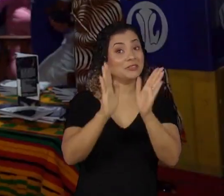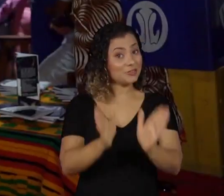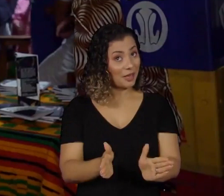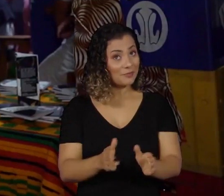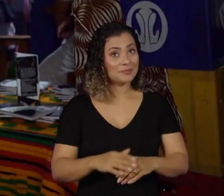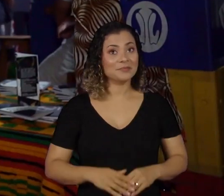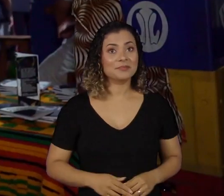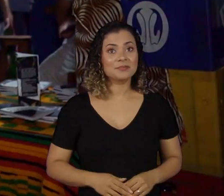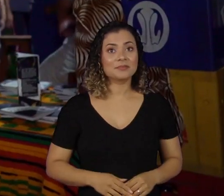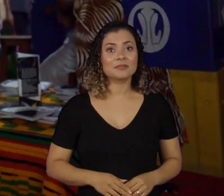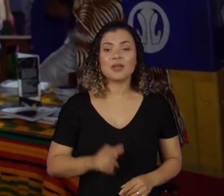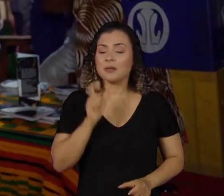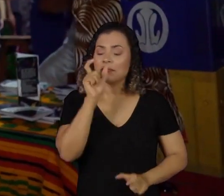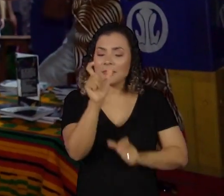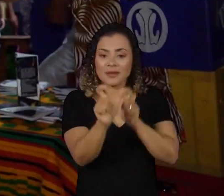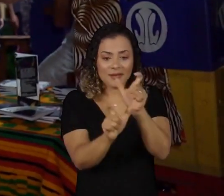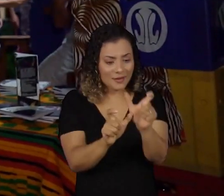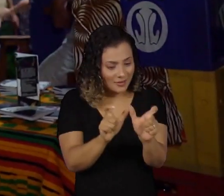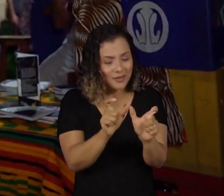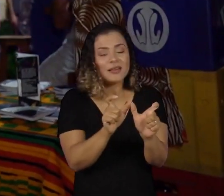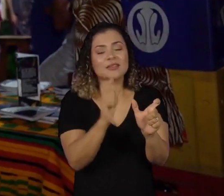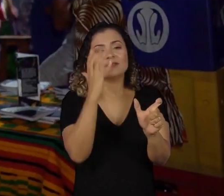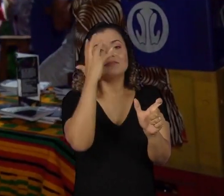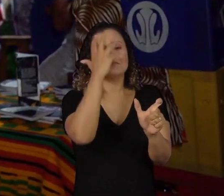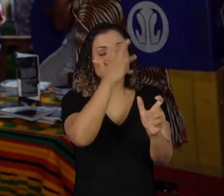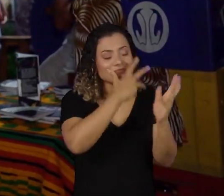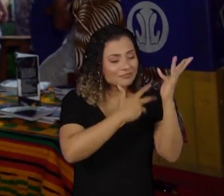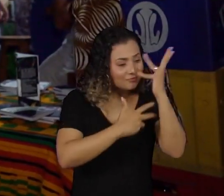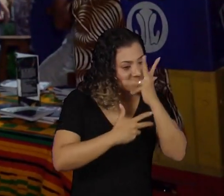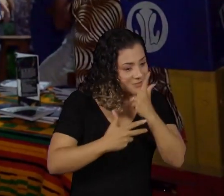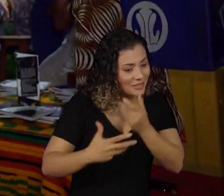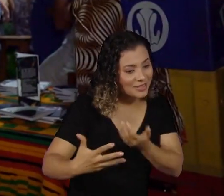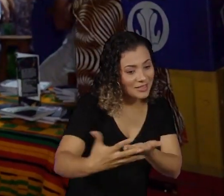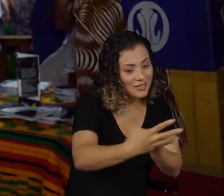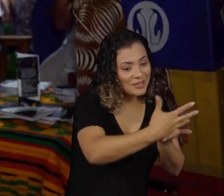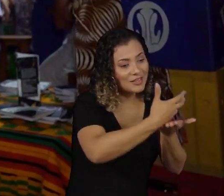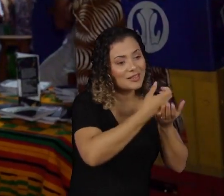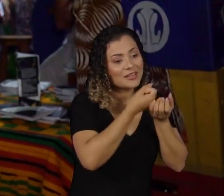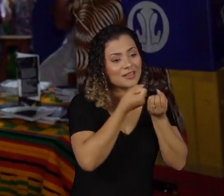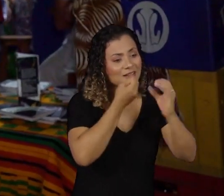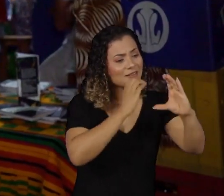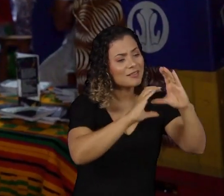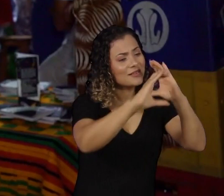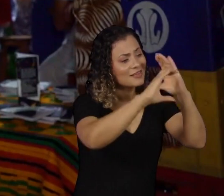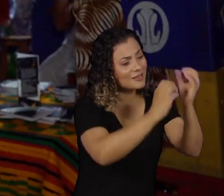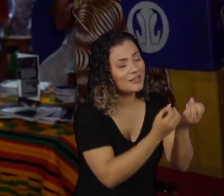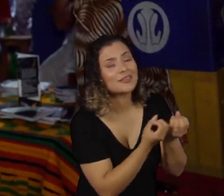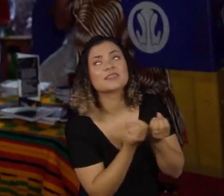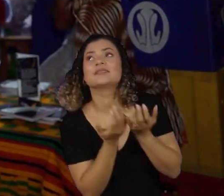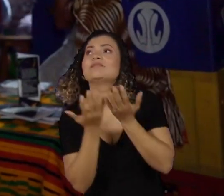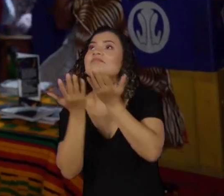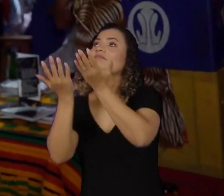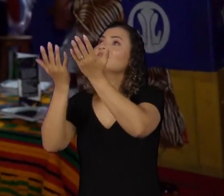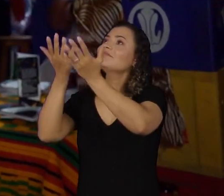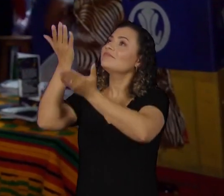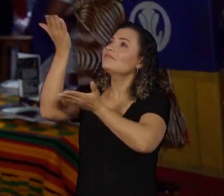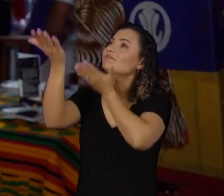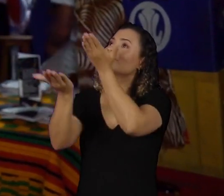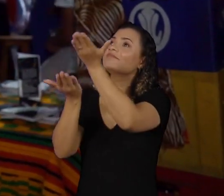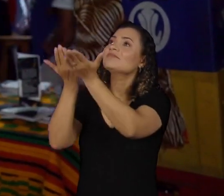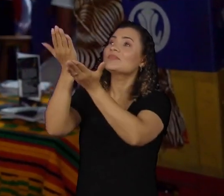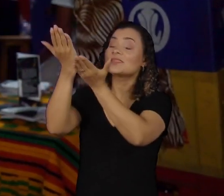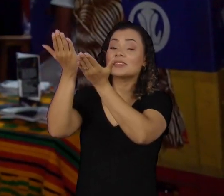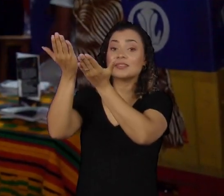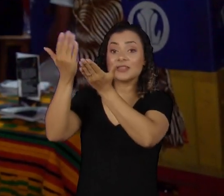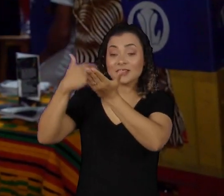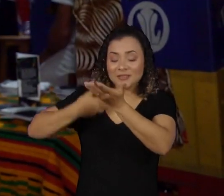Colhi a mais bela palavra, o mais belo canto, para oferecer aos céus, para oferecer ao encanto. Deixei-me envolver